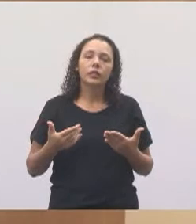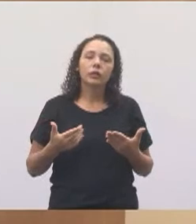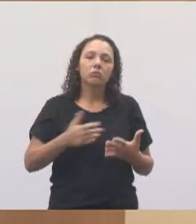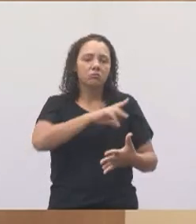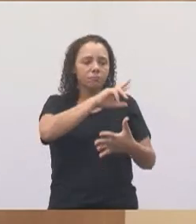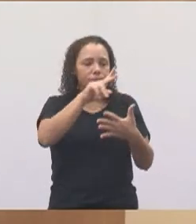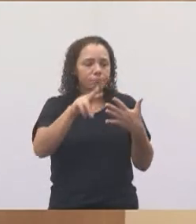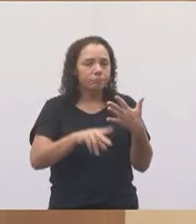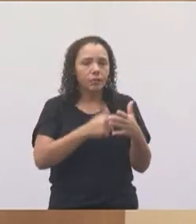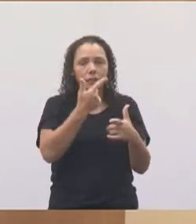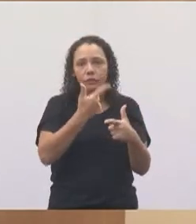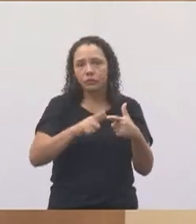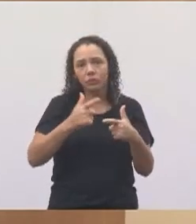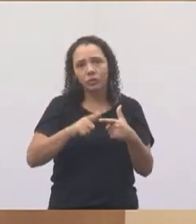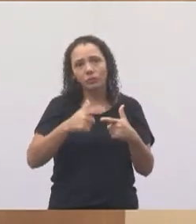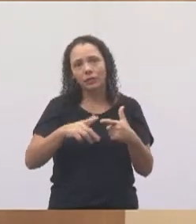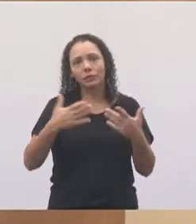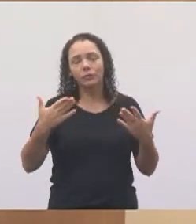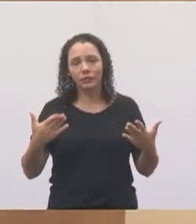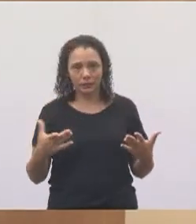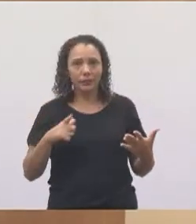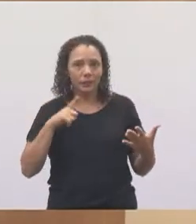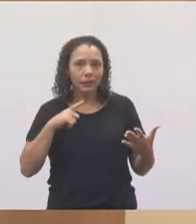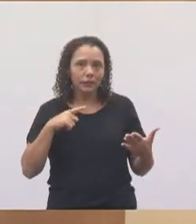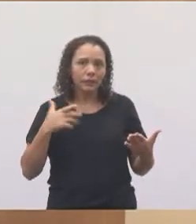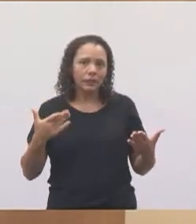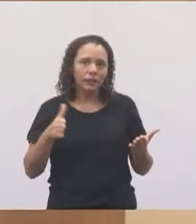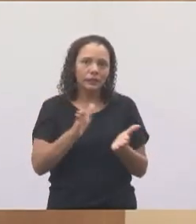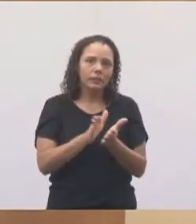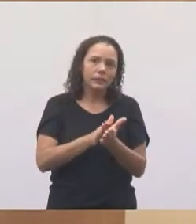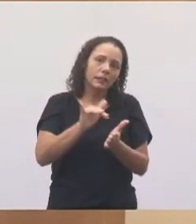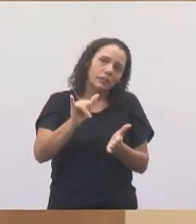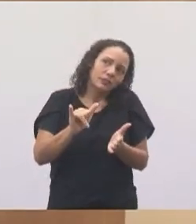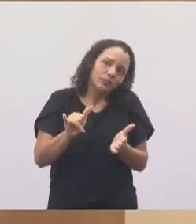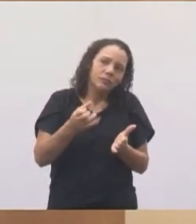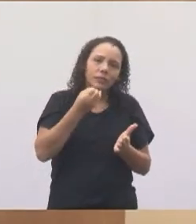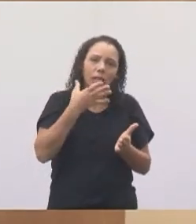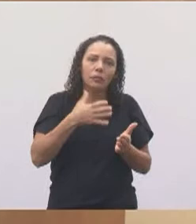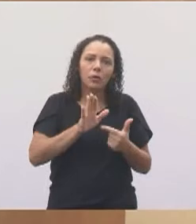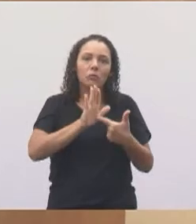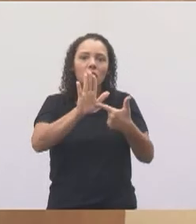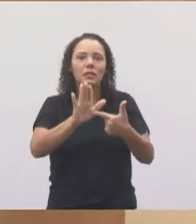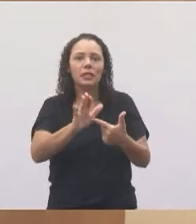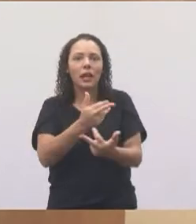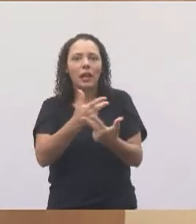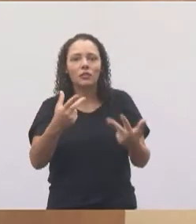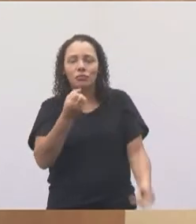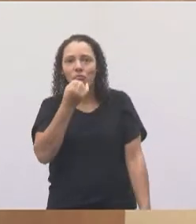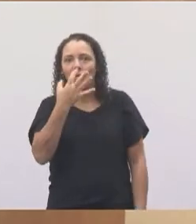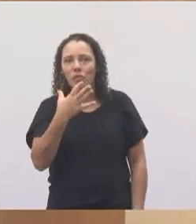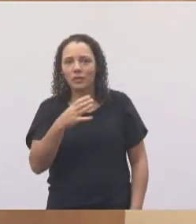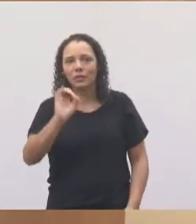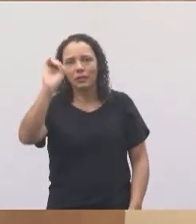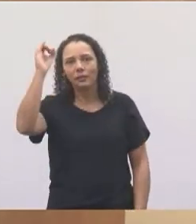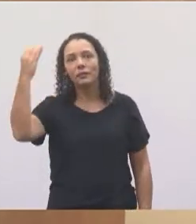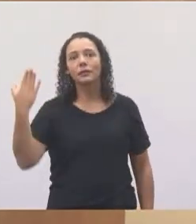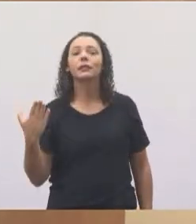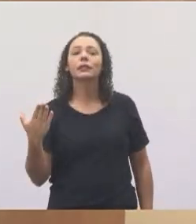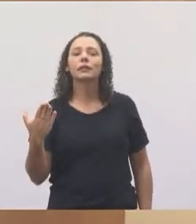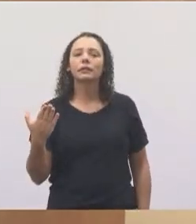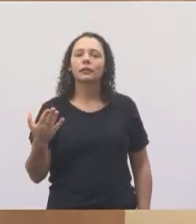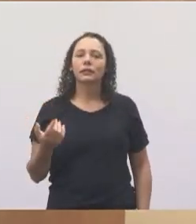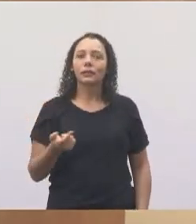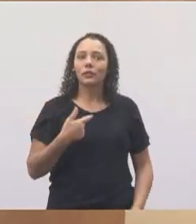nós enfrentamos no nosso município, é bom trazer as notícias que são boas. Então, estou aqui me reportando para esta